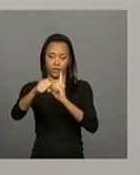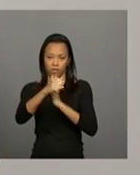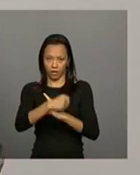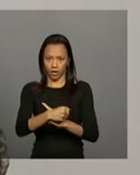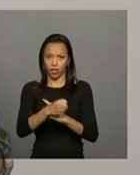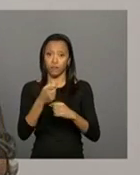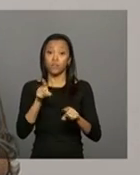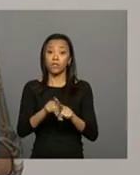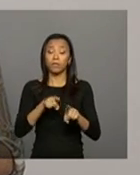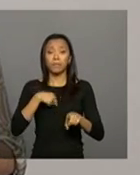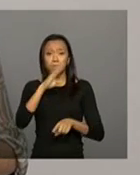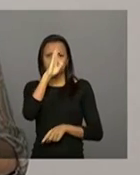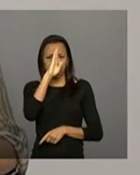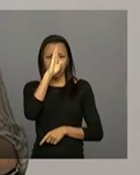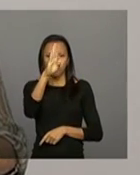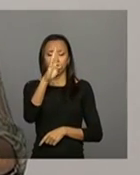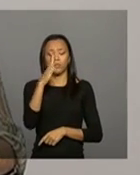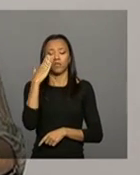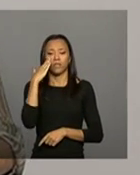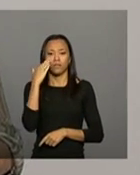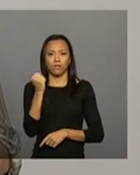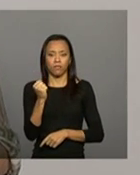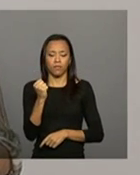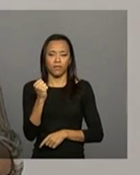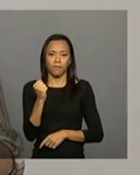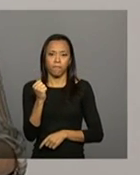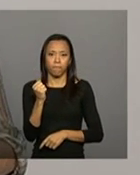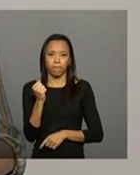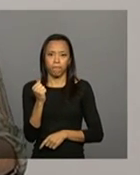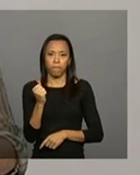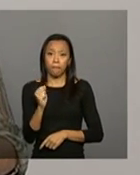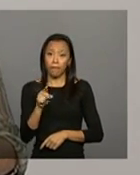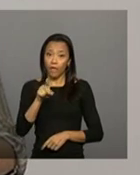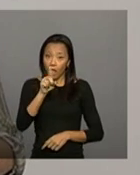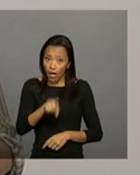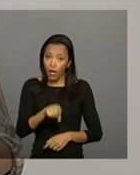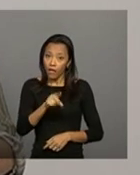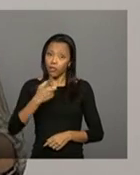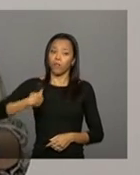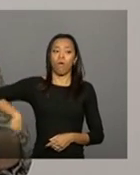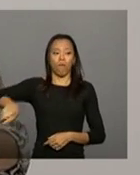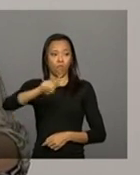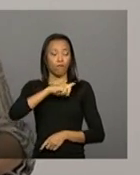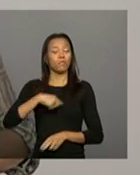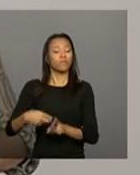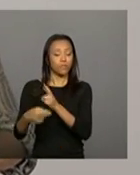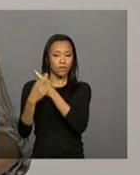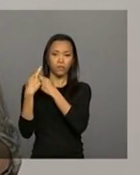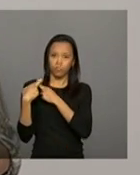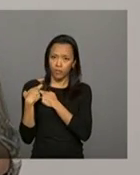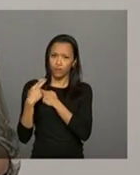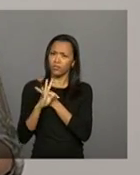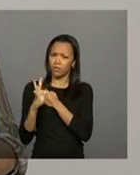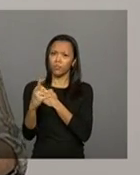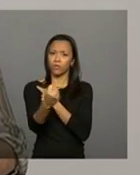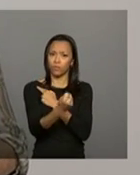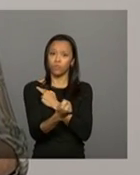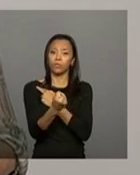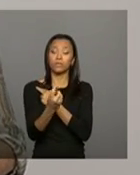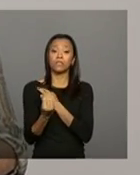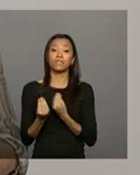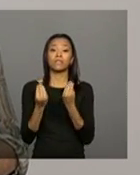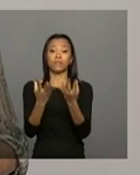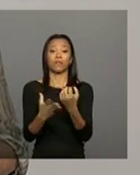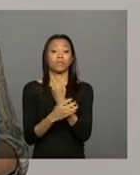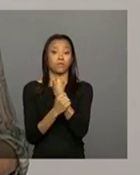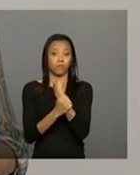E, principalmente, considerando que é dever nosso, dever de todos nós, assegurar